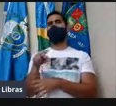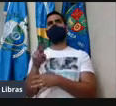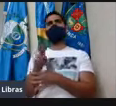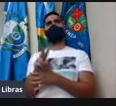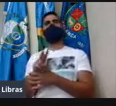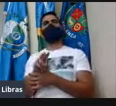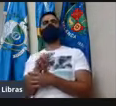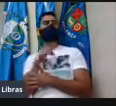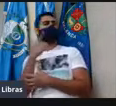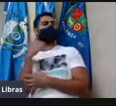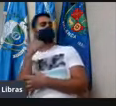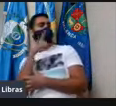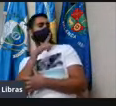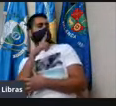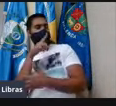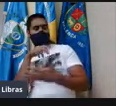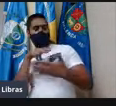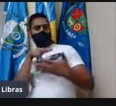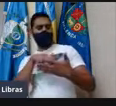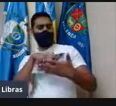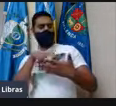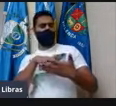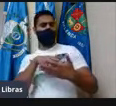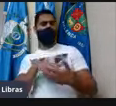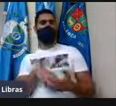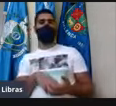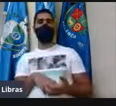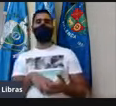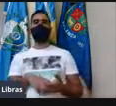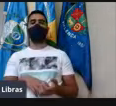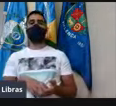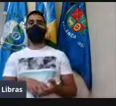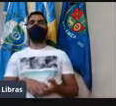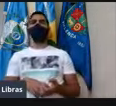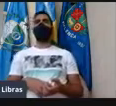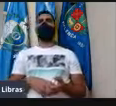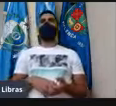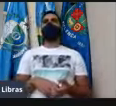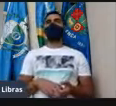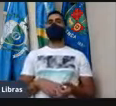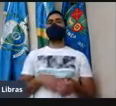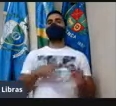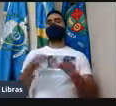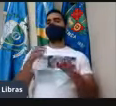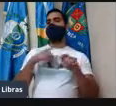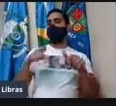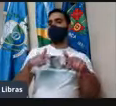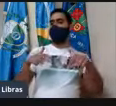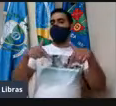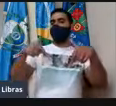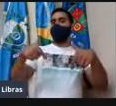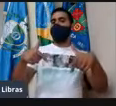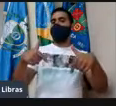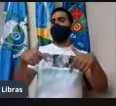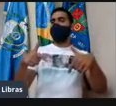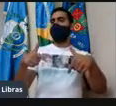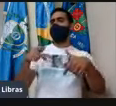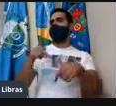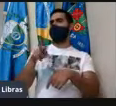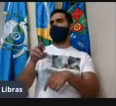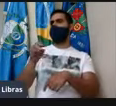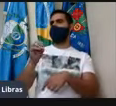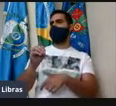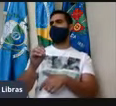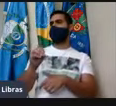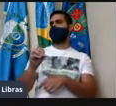Se a gente conseguir olhar por alto aqui quais são o plano de ação para que se tenha um certificado do Progestão, a gente